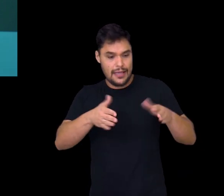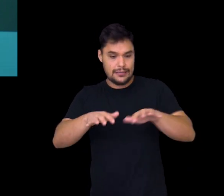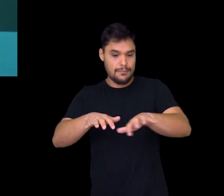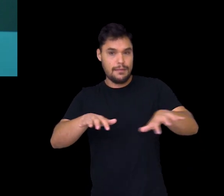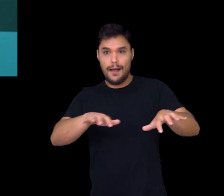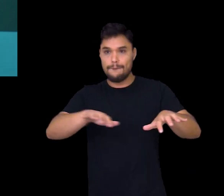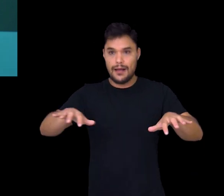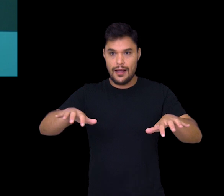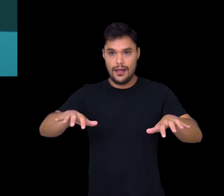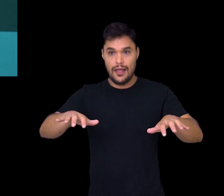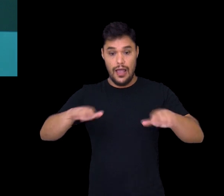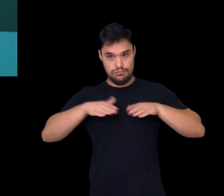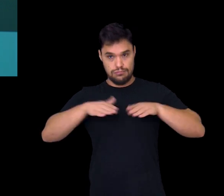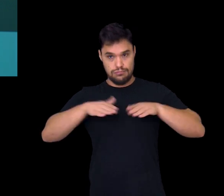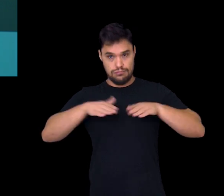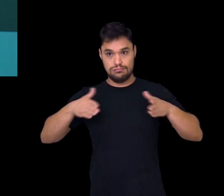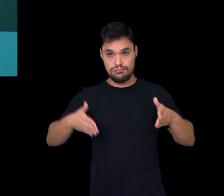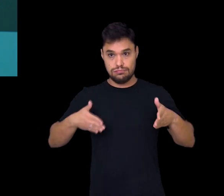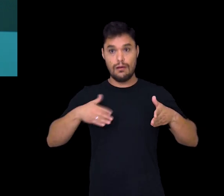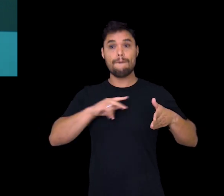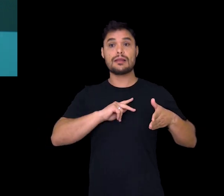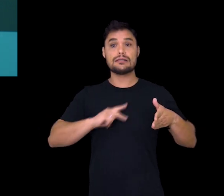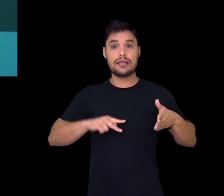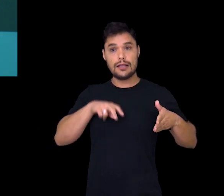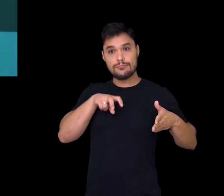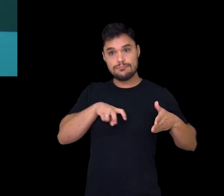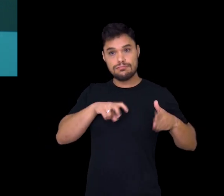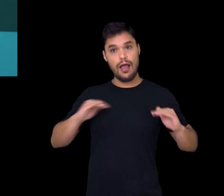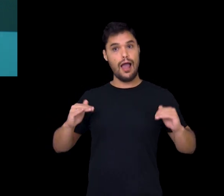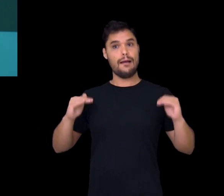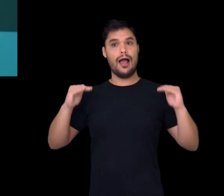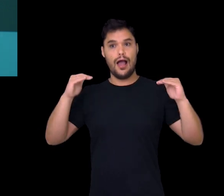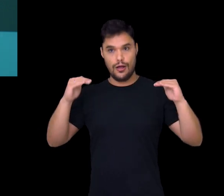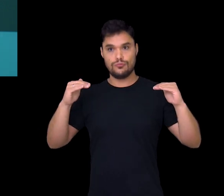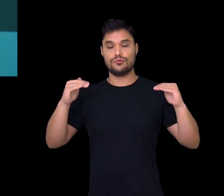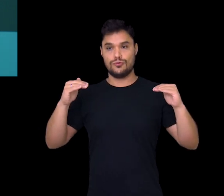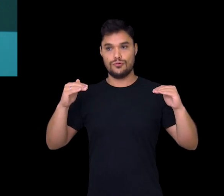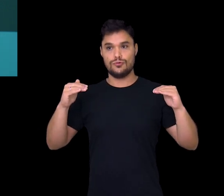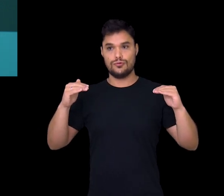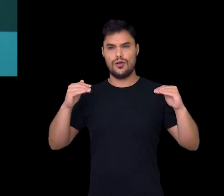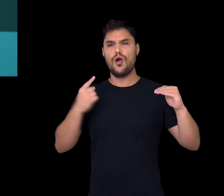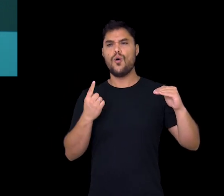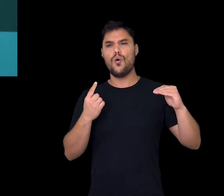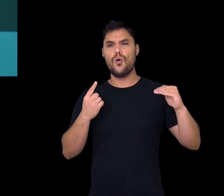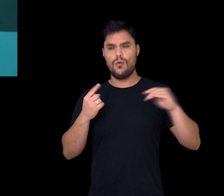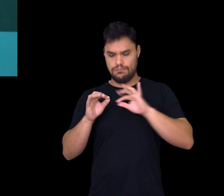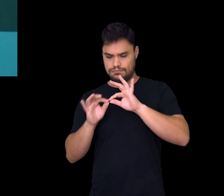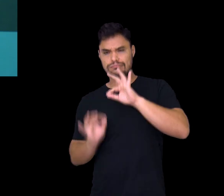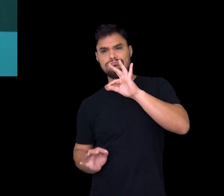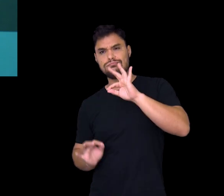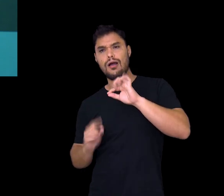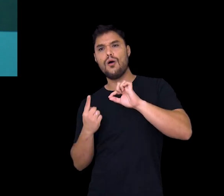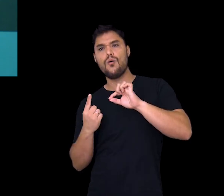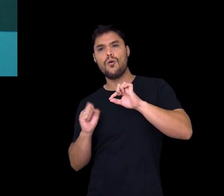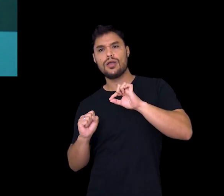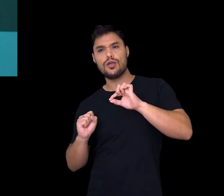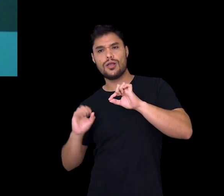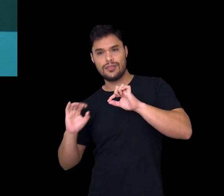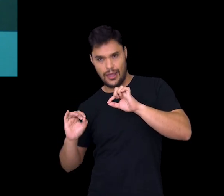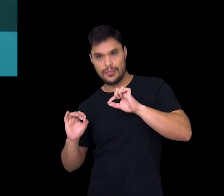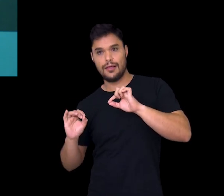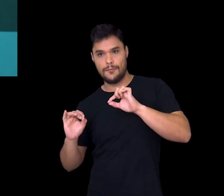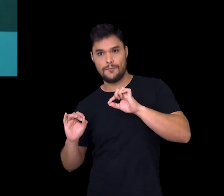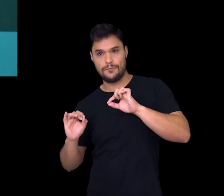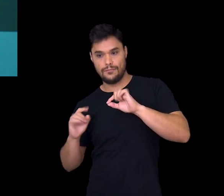tribuna com o presidente ficava bem mais alta. O piso dela ficava 1,80 m de altura do piso de baixo, das mesas de baixo